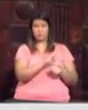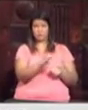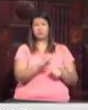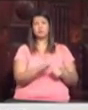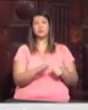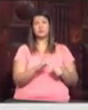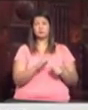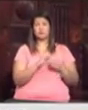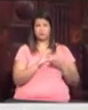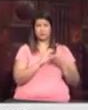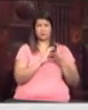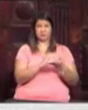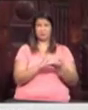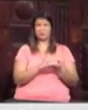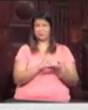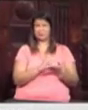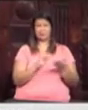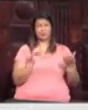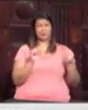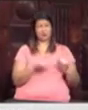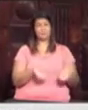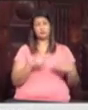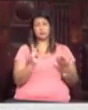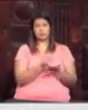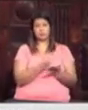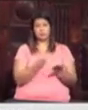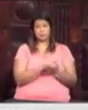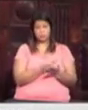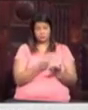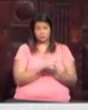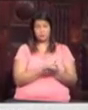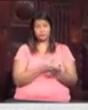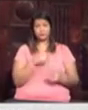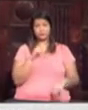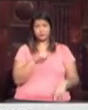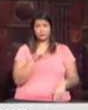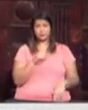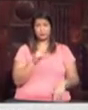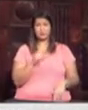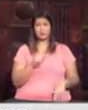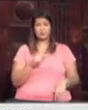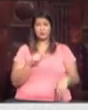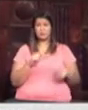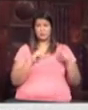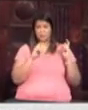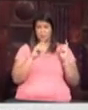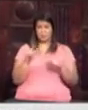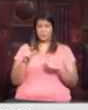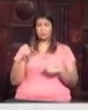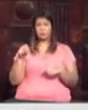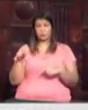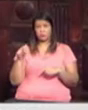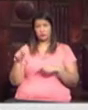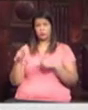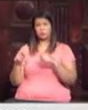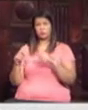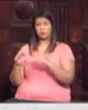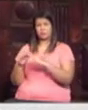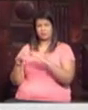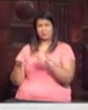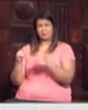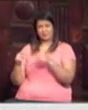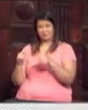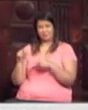de maneira muito aquém do que realmente essas instituições investem para poder fazer o tratamento daqueles